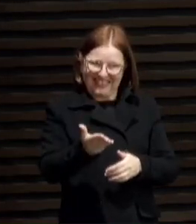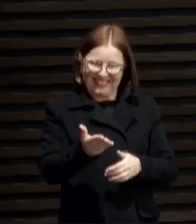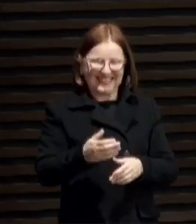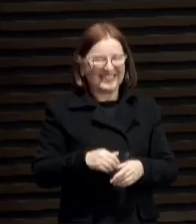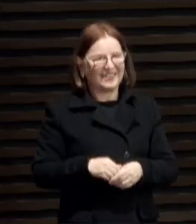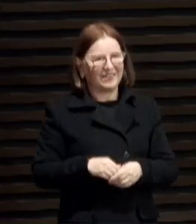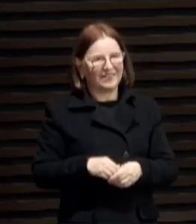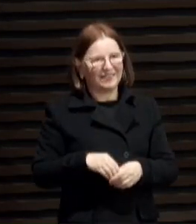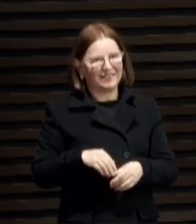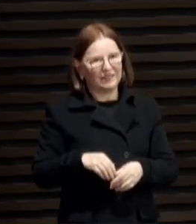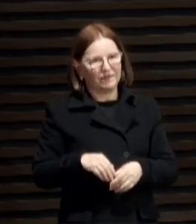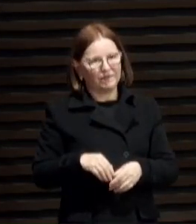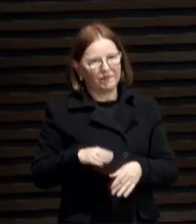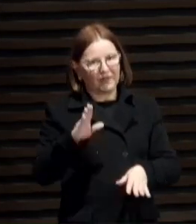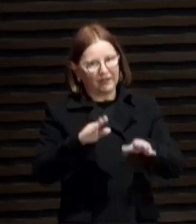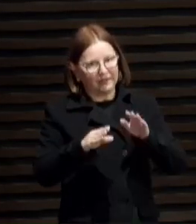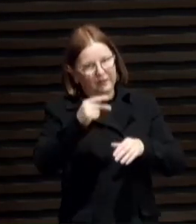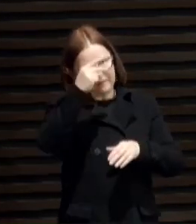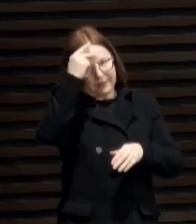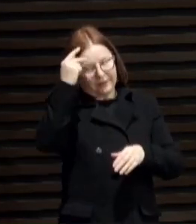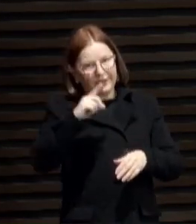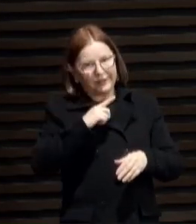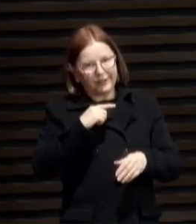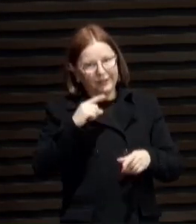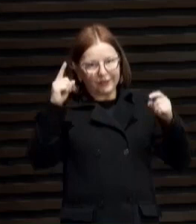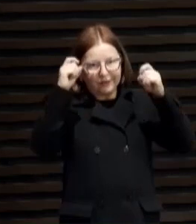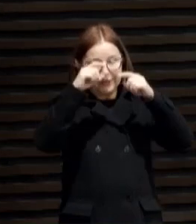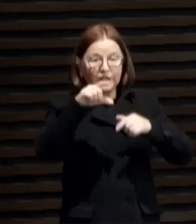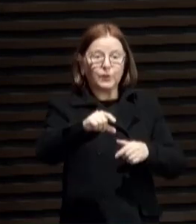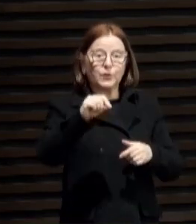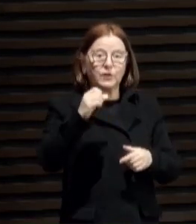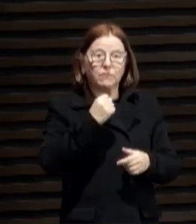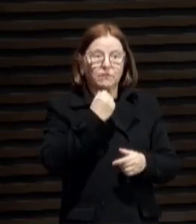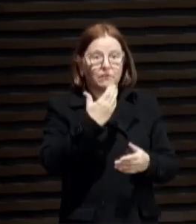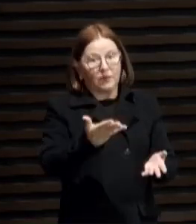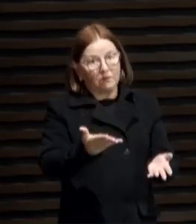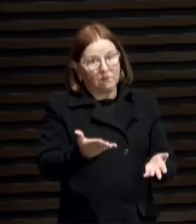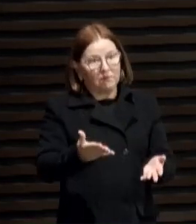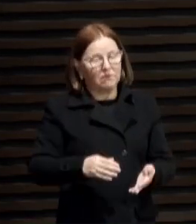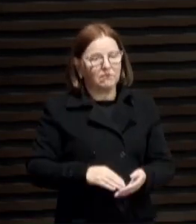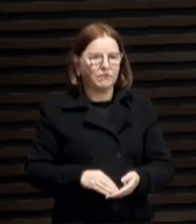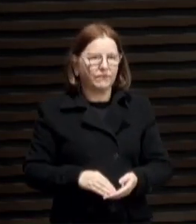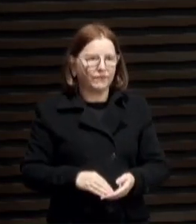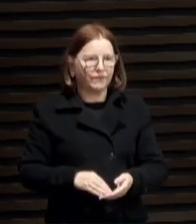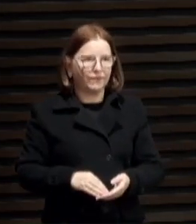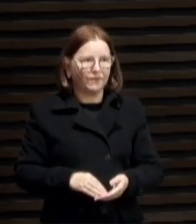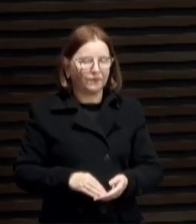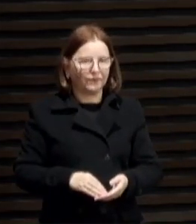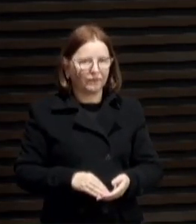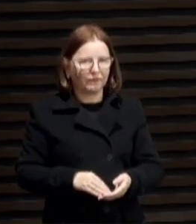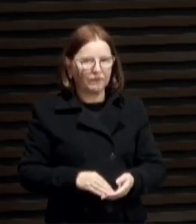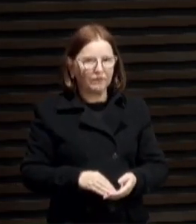vezes a gente até nisso tem dificuldade de escolher o que é bom. Se não for